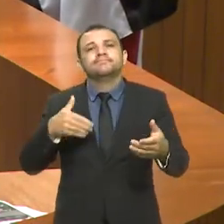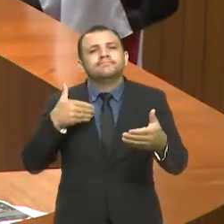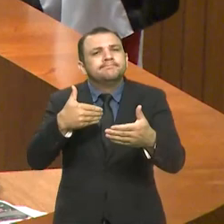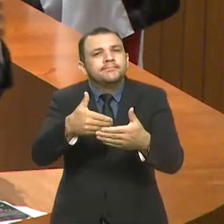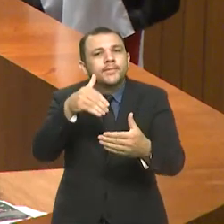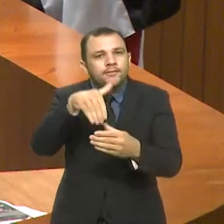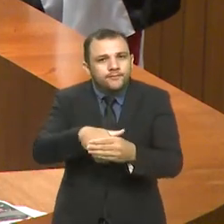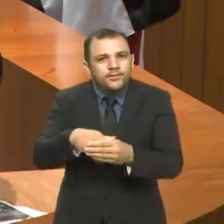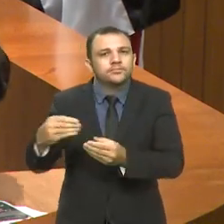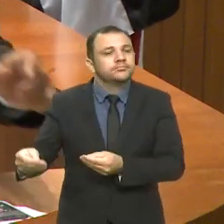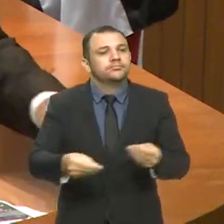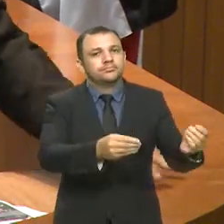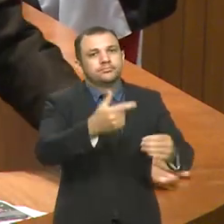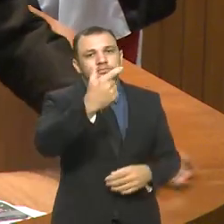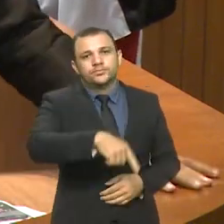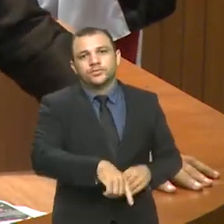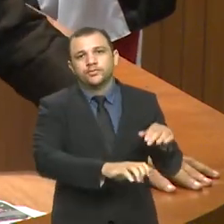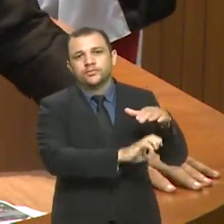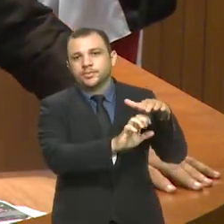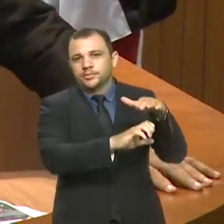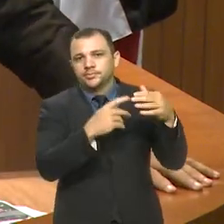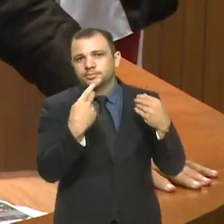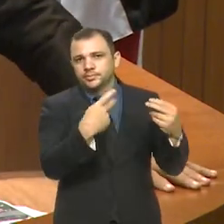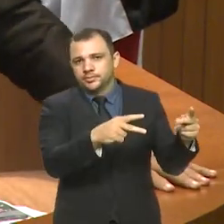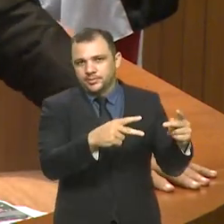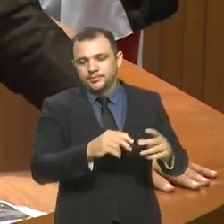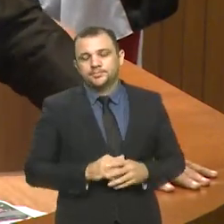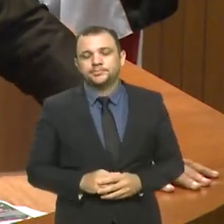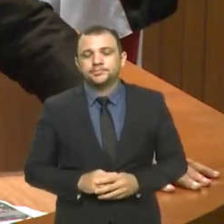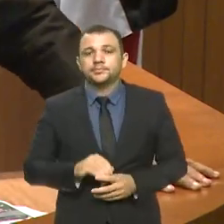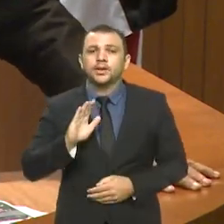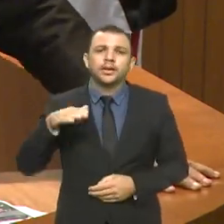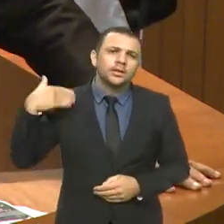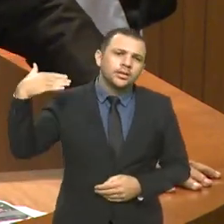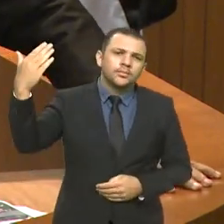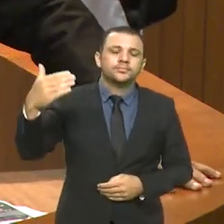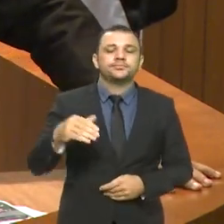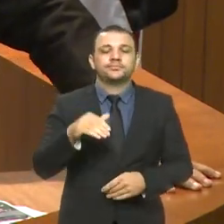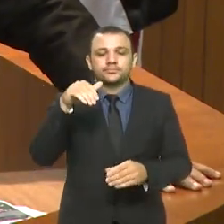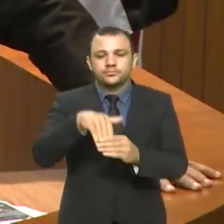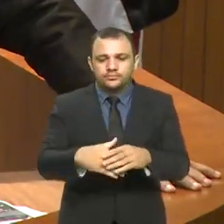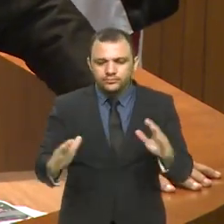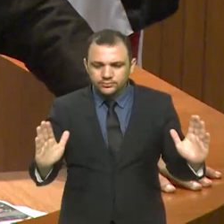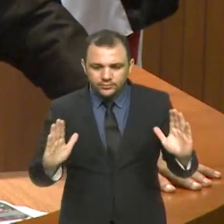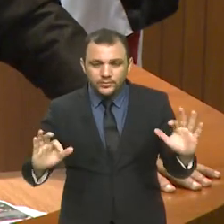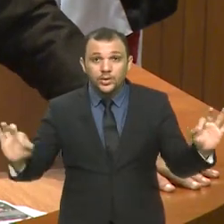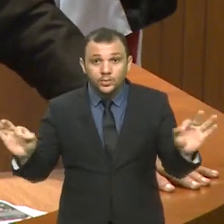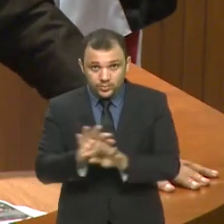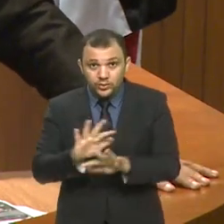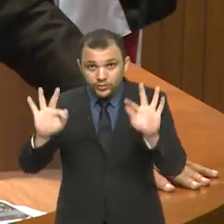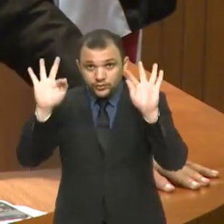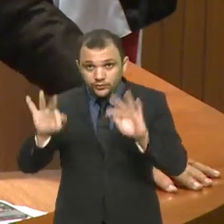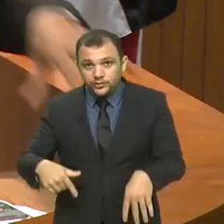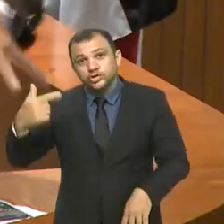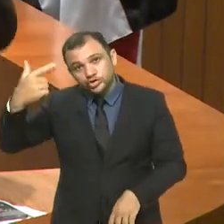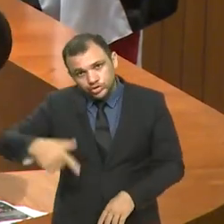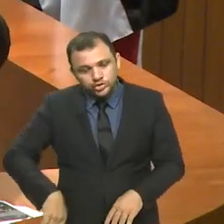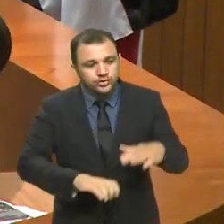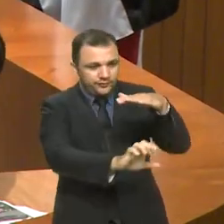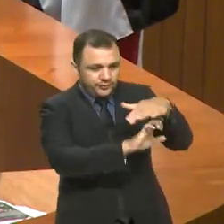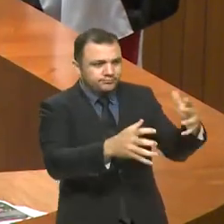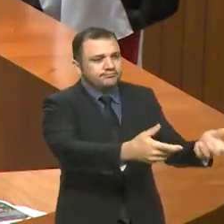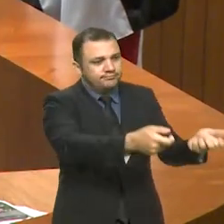para não se queimar no período eleitoral. Logo depois do período eleitoral, ele foi lá e tomou de novo